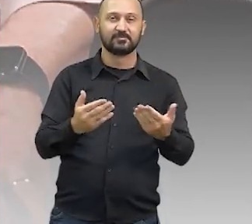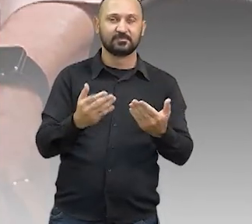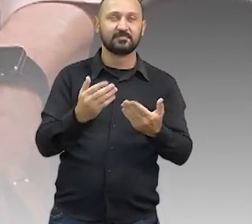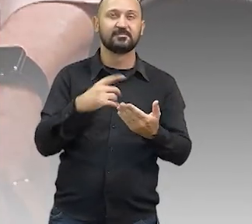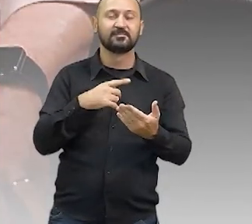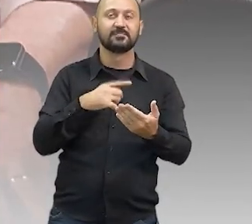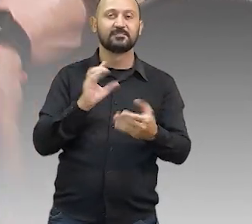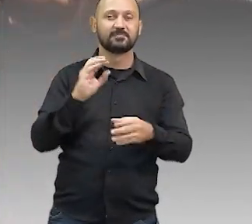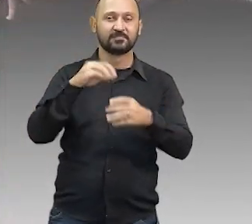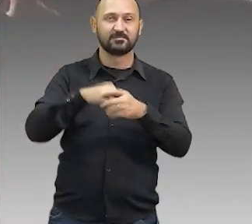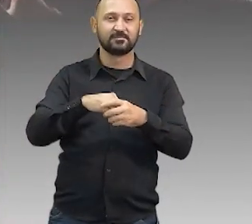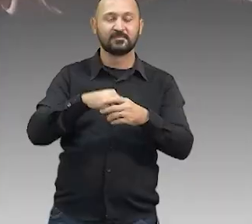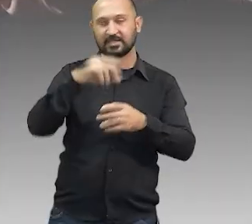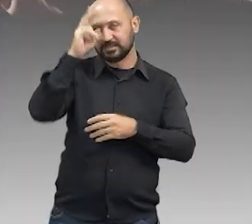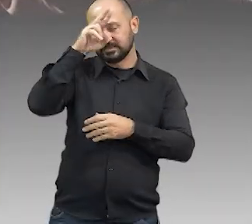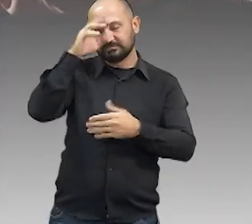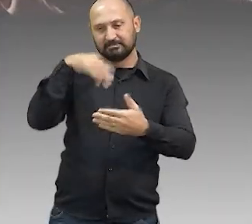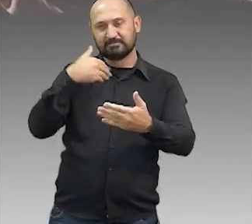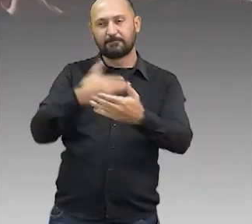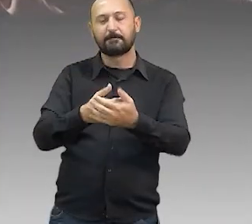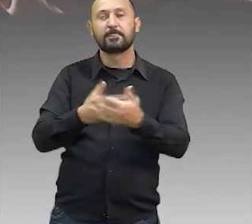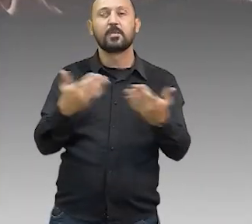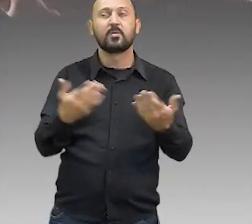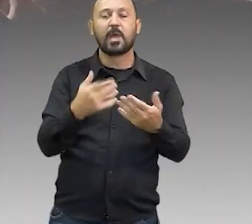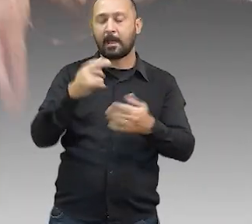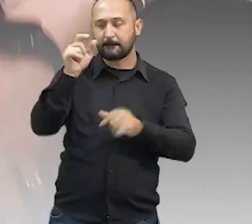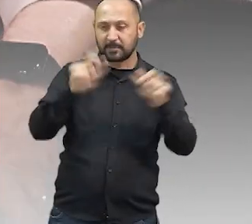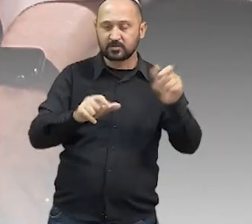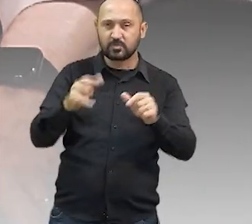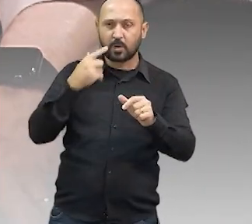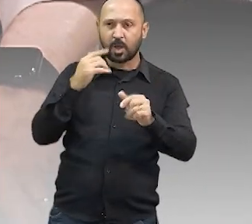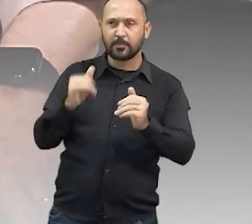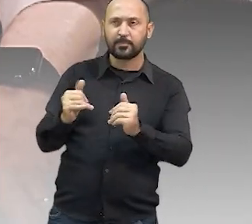não lembro a época aqui, eu só lembro que a pessoa morava ali na saída para